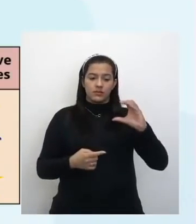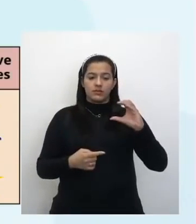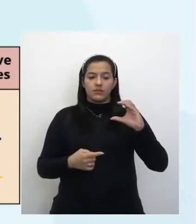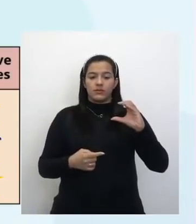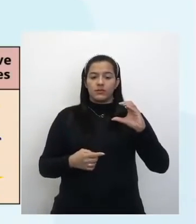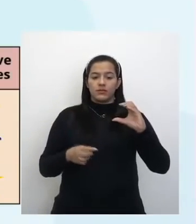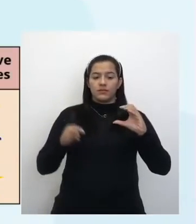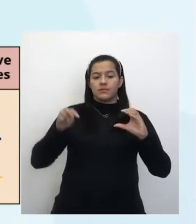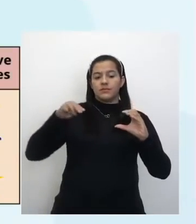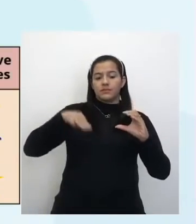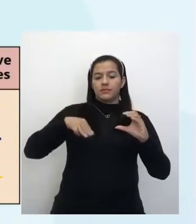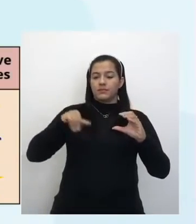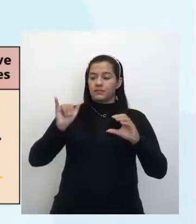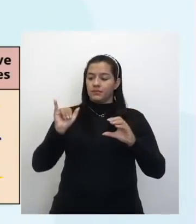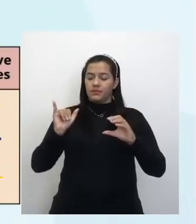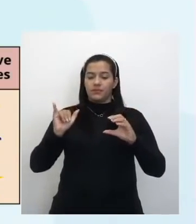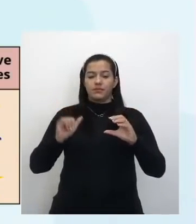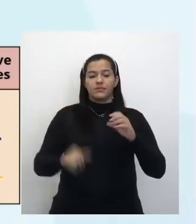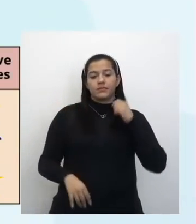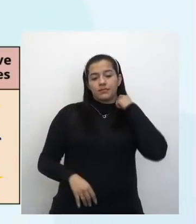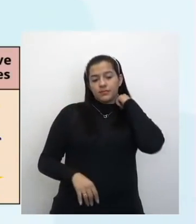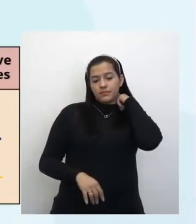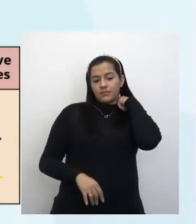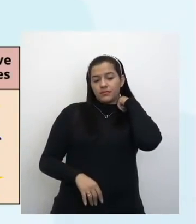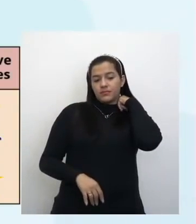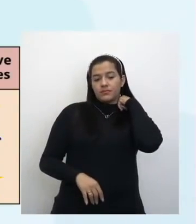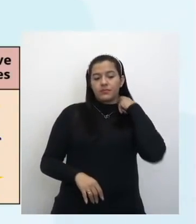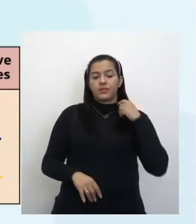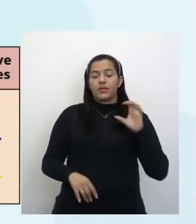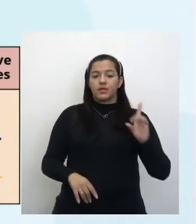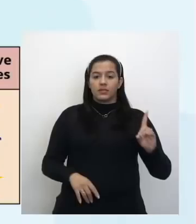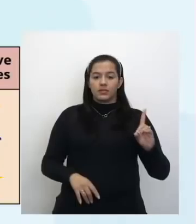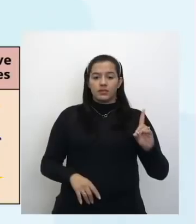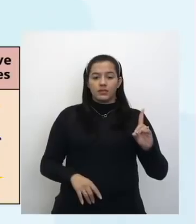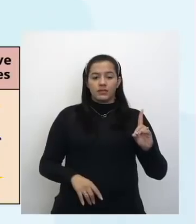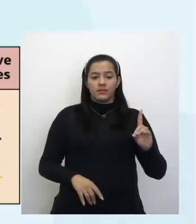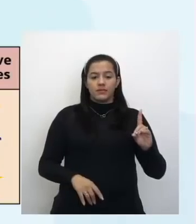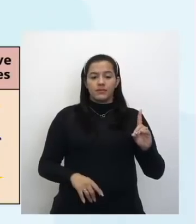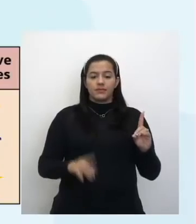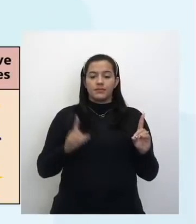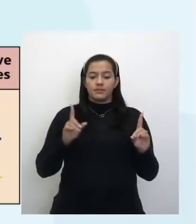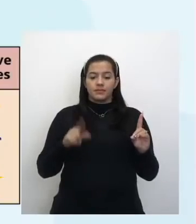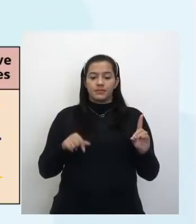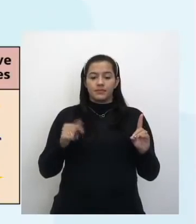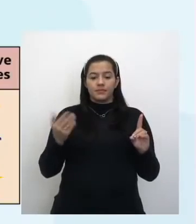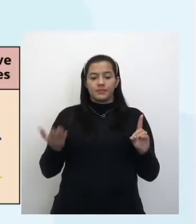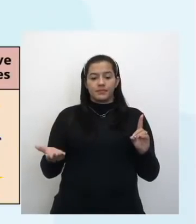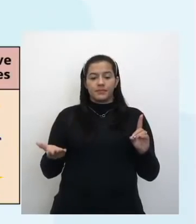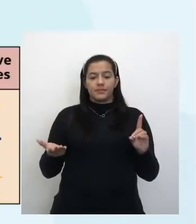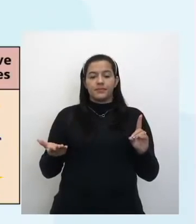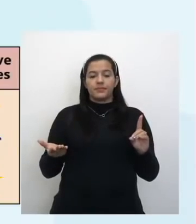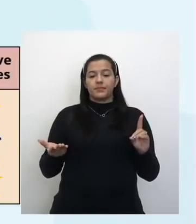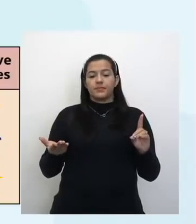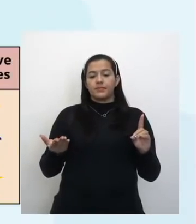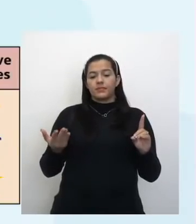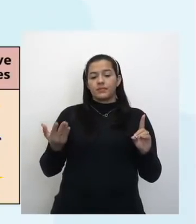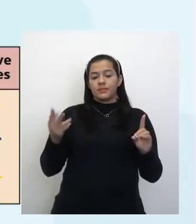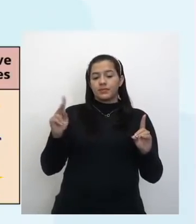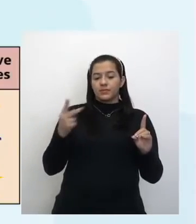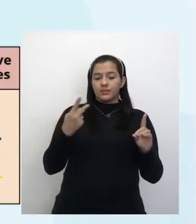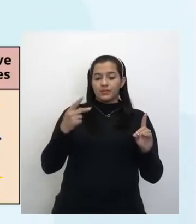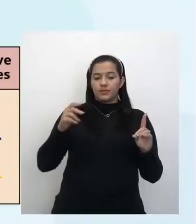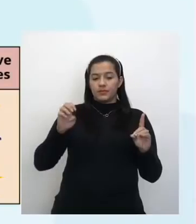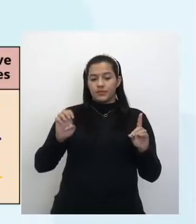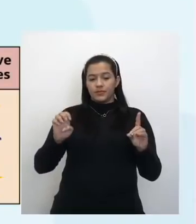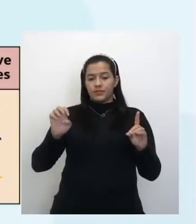família grande my family is really Big ela é Marisa x Marisa então só ela mais brother eles mais feio do irmão dela aí